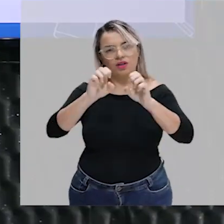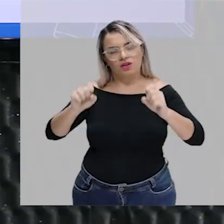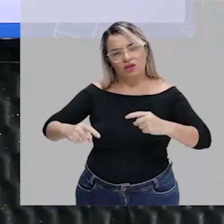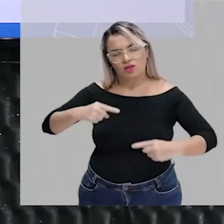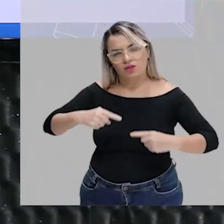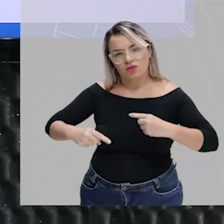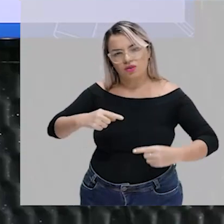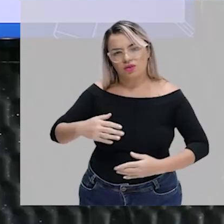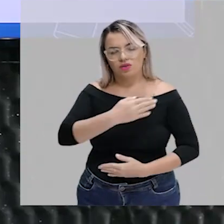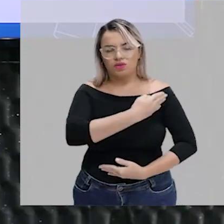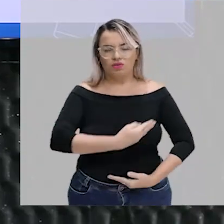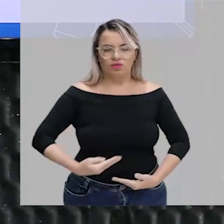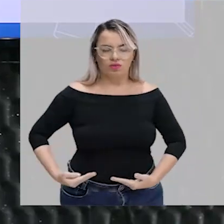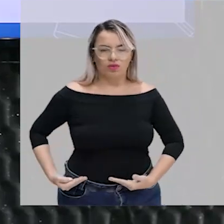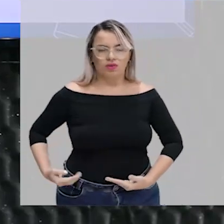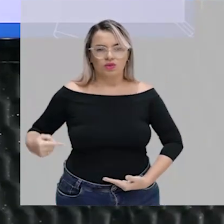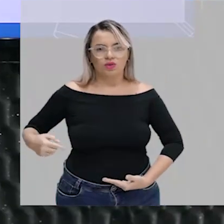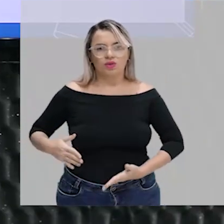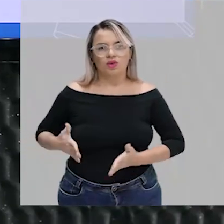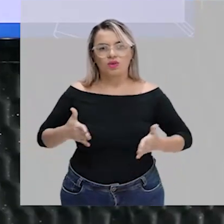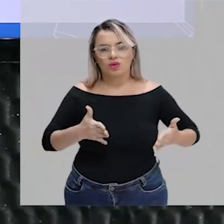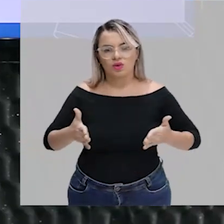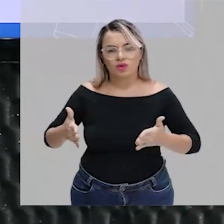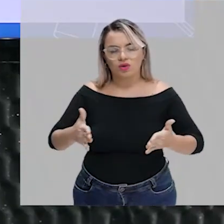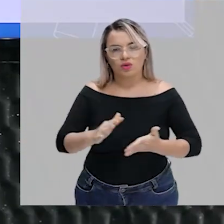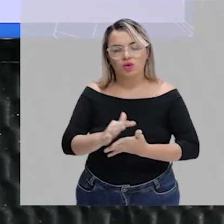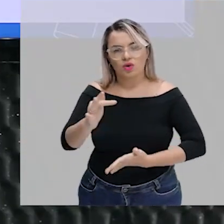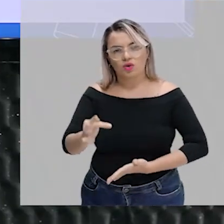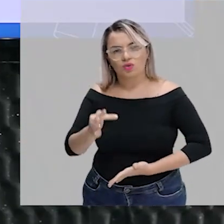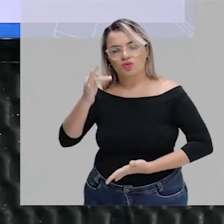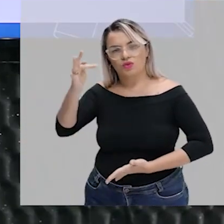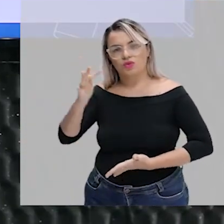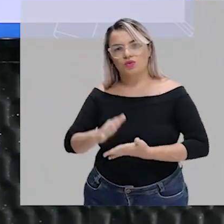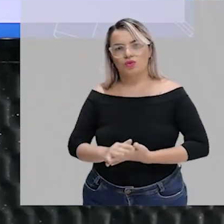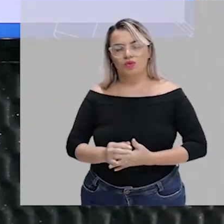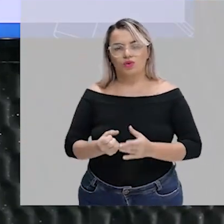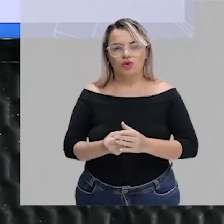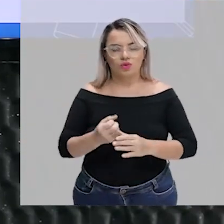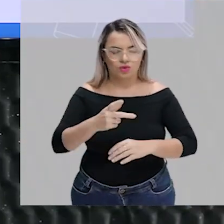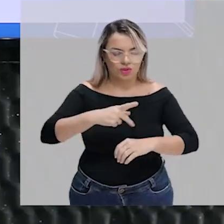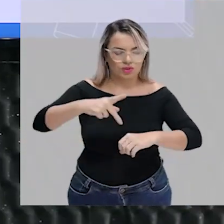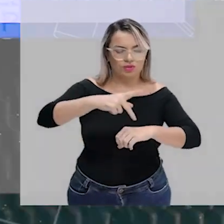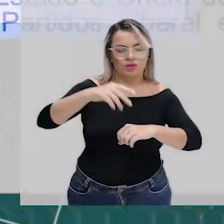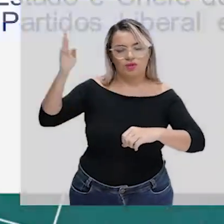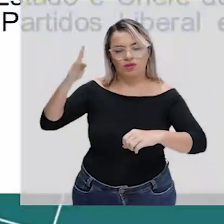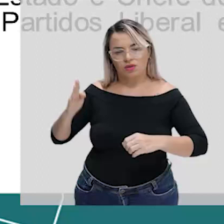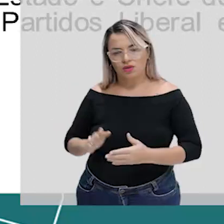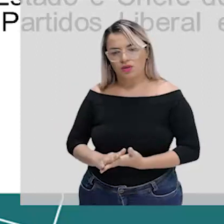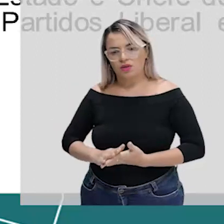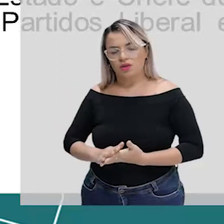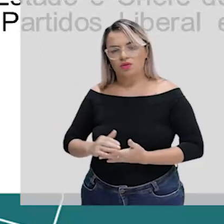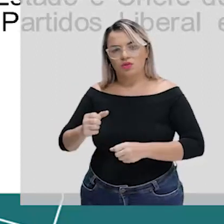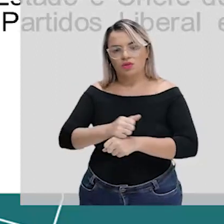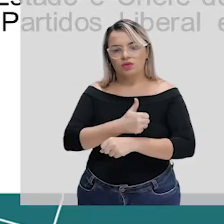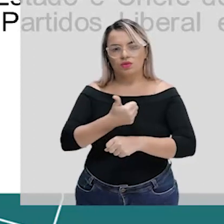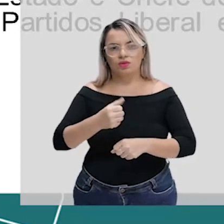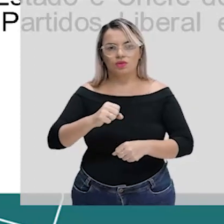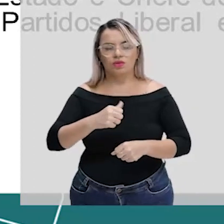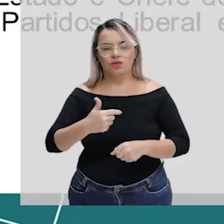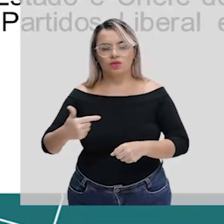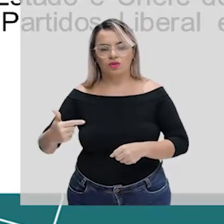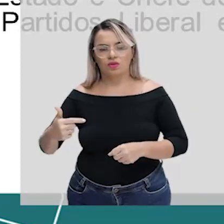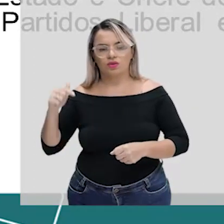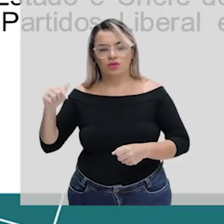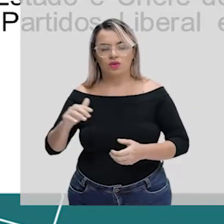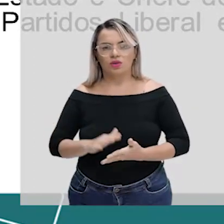a forma de conduzir os destinos da nação a partir de 1822. Acreditava-se que a